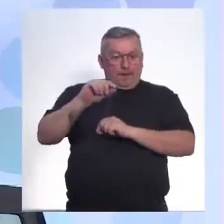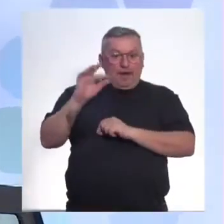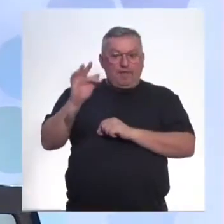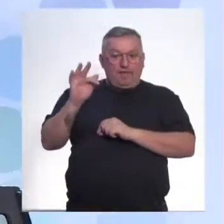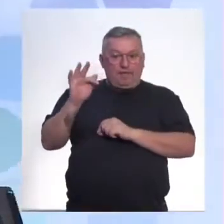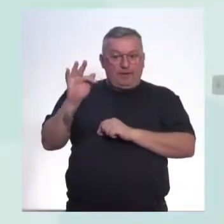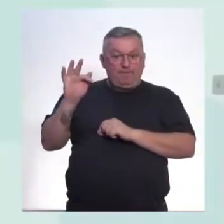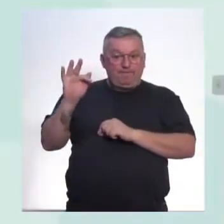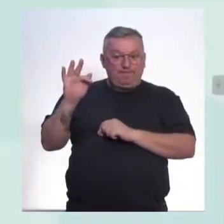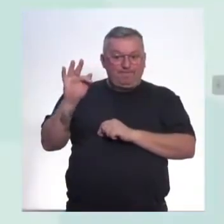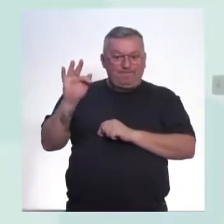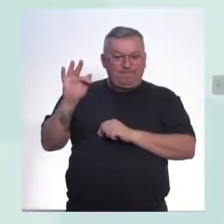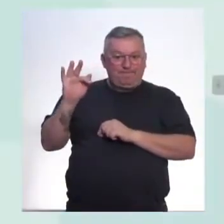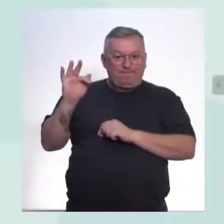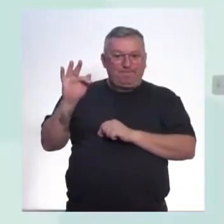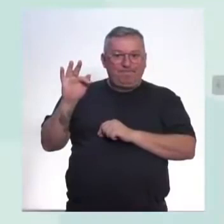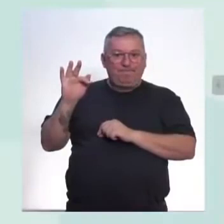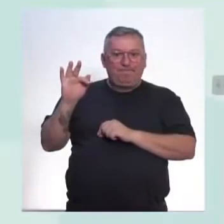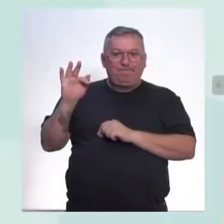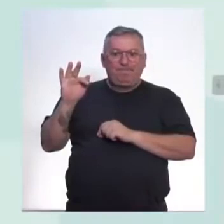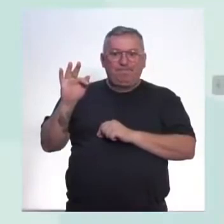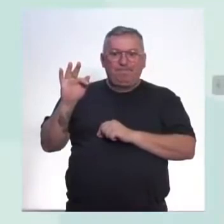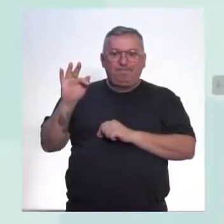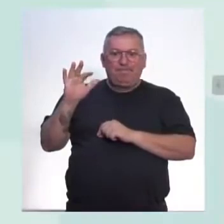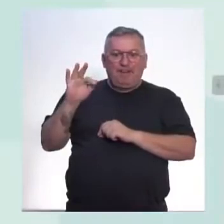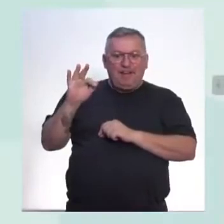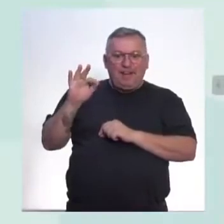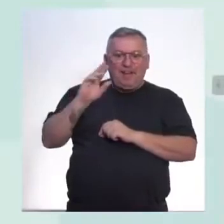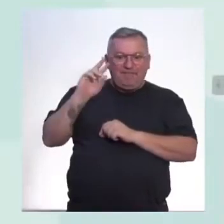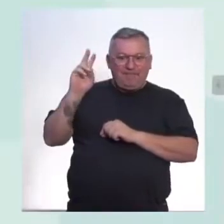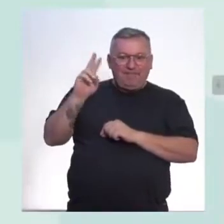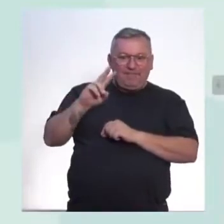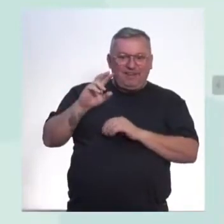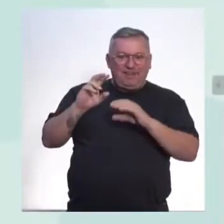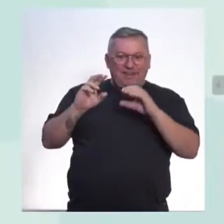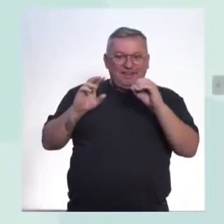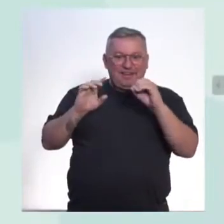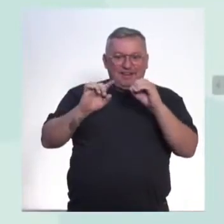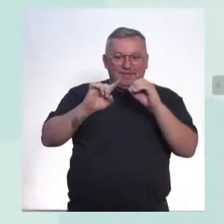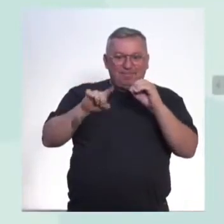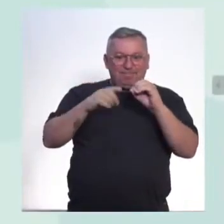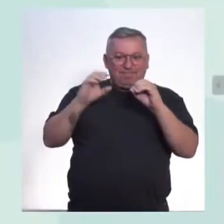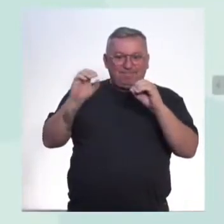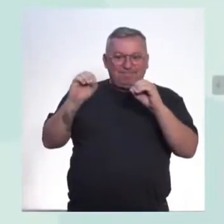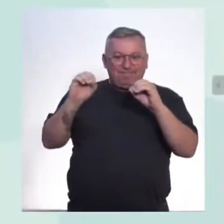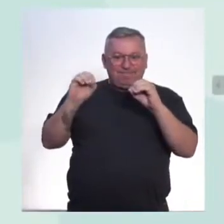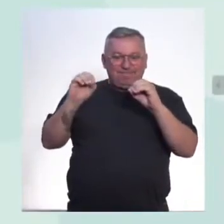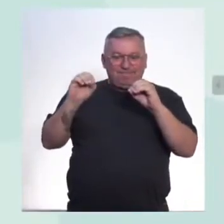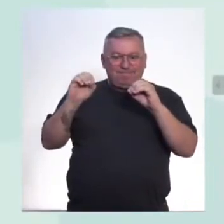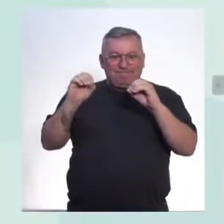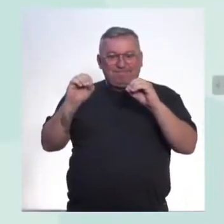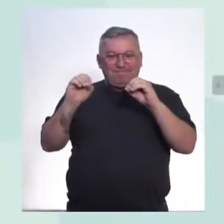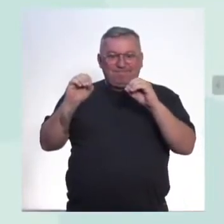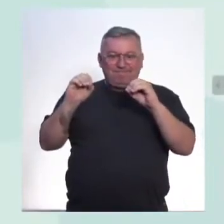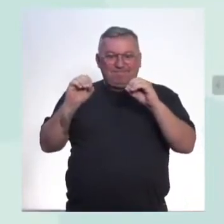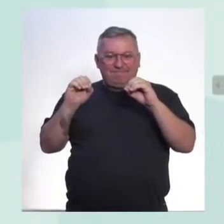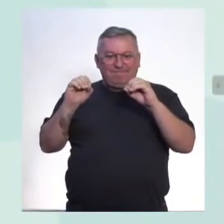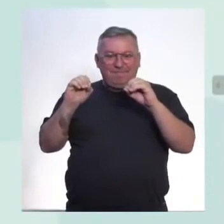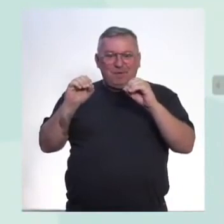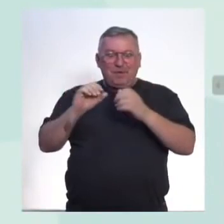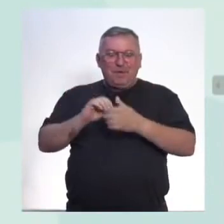F. Tá ok? E ele tem uma curiosidade, né? Ele está marcado exatamente aqui, ó, onde eu